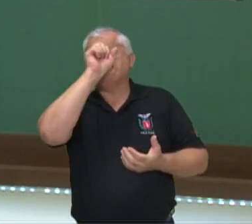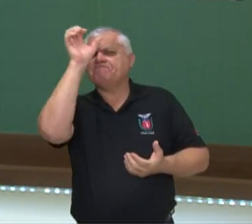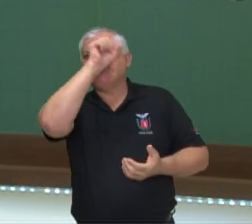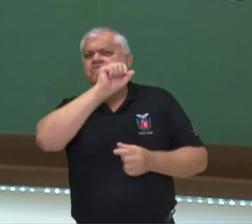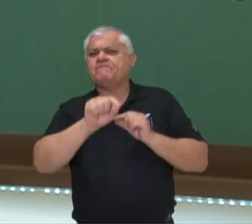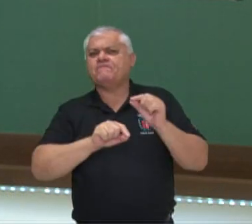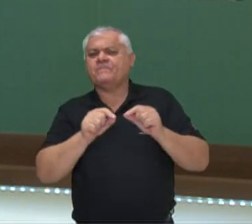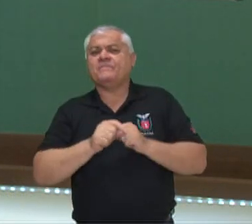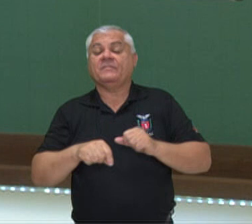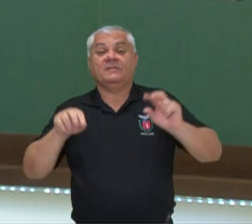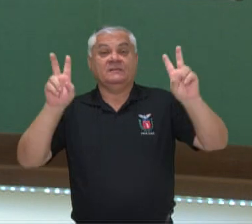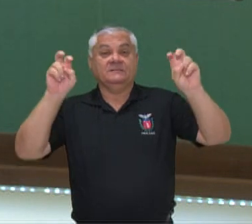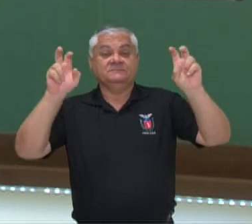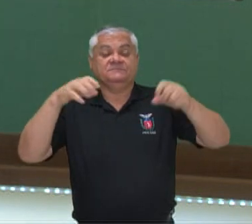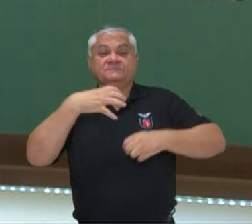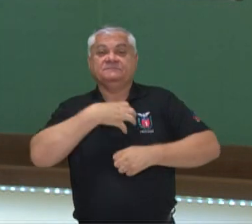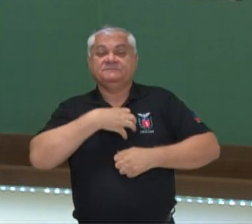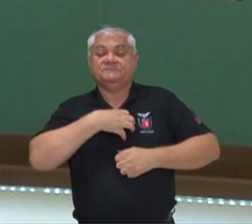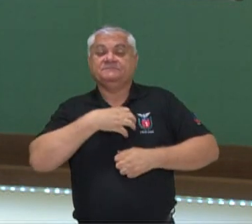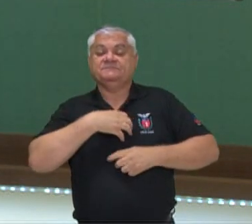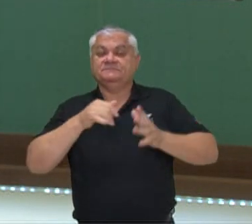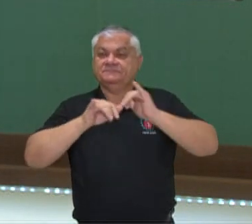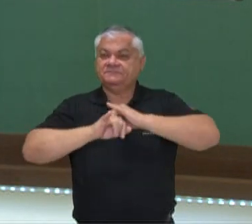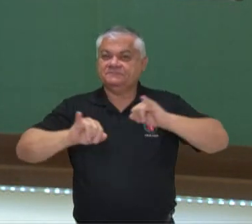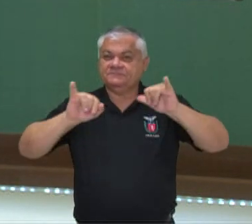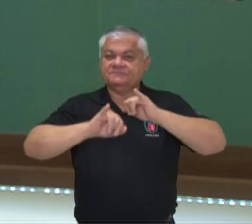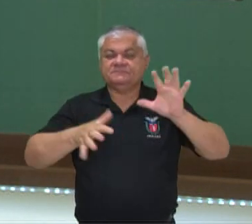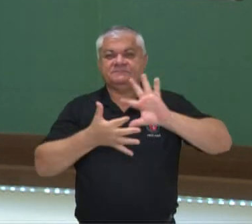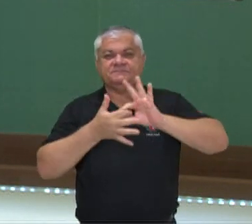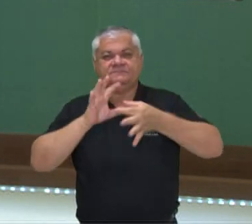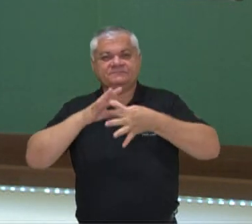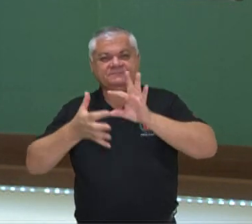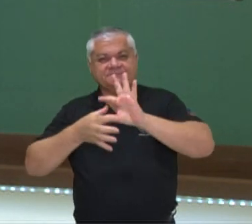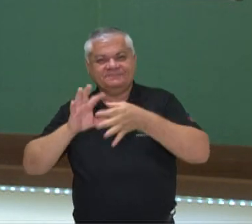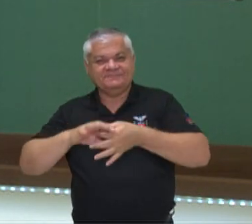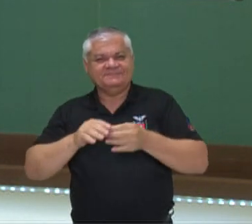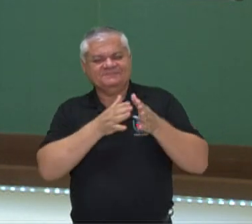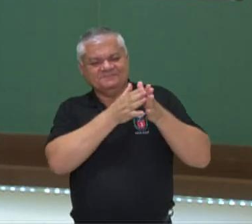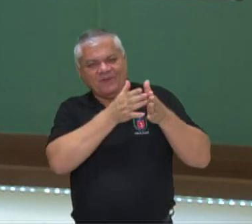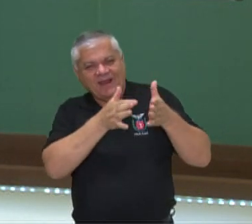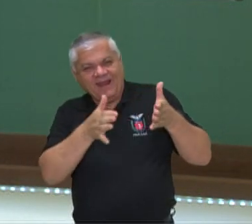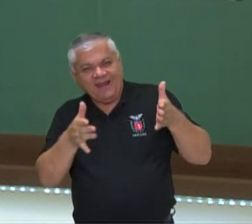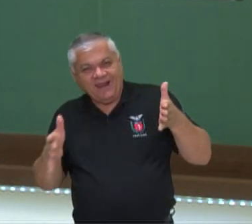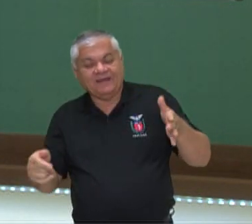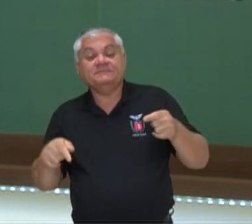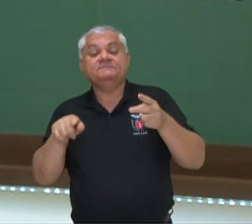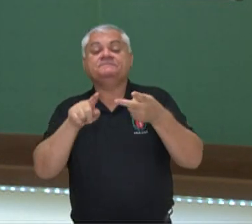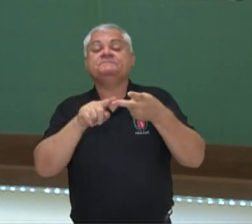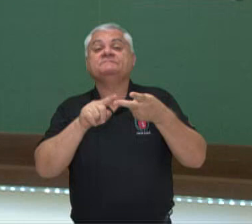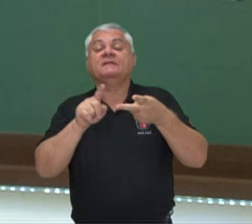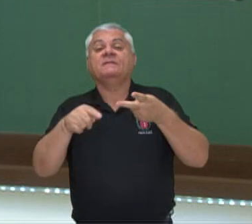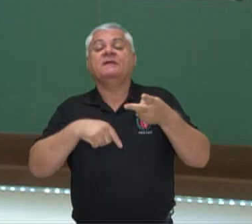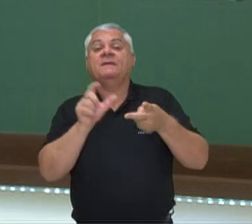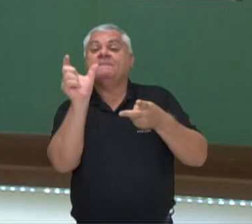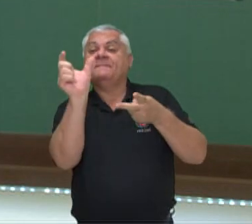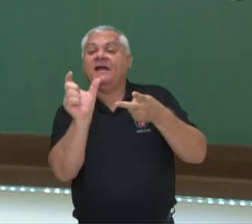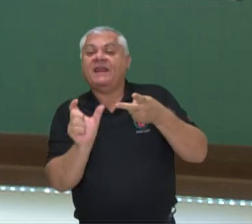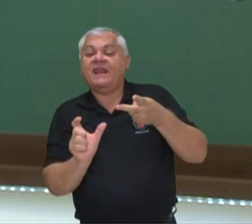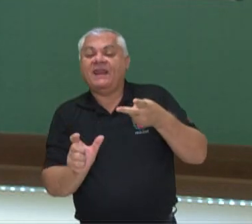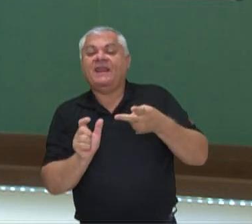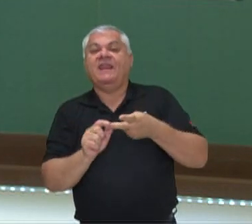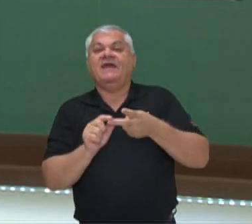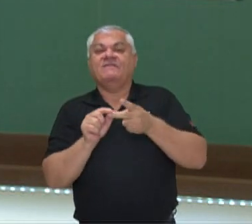estudamos hoje? Nós falamos sobre maneiras de transmitir os Jogos Olímpicos, conversamos um pouco sobre isso, e falamos um pouco sobre o superlativo com os